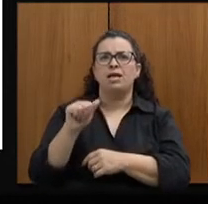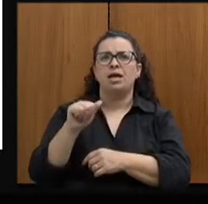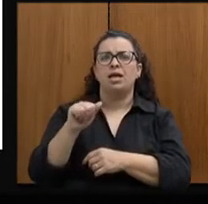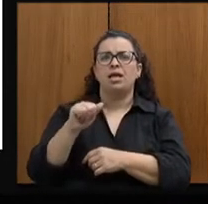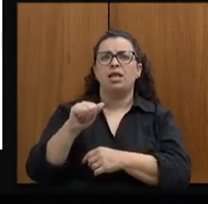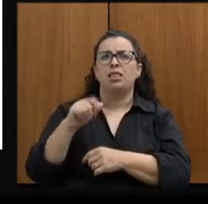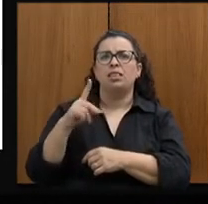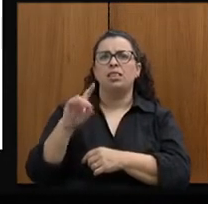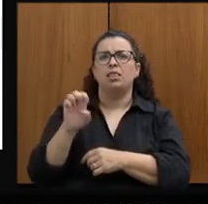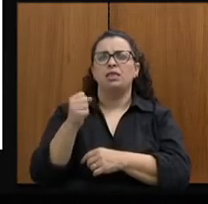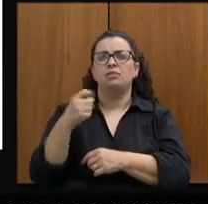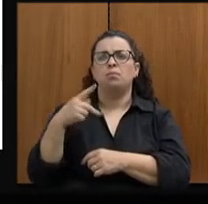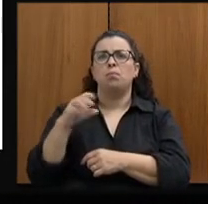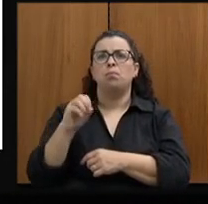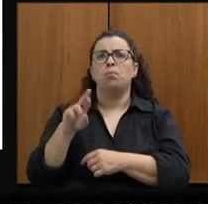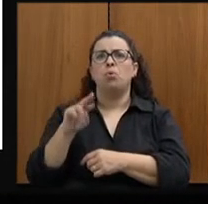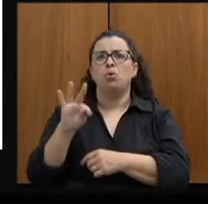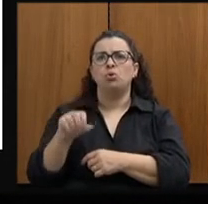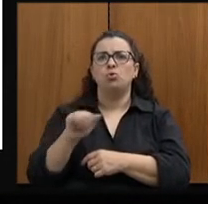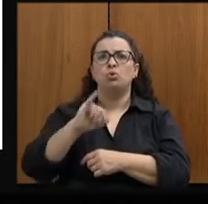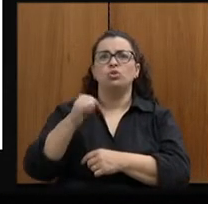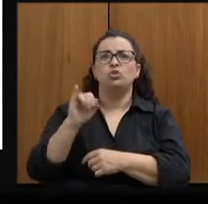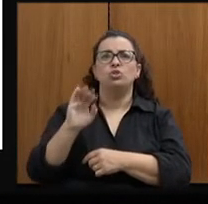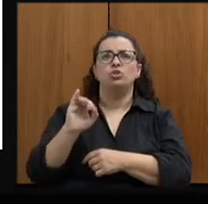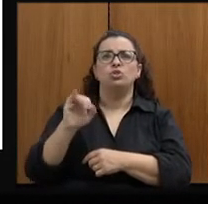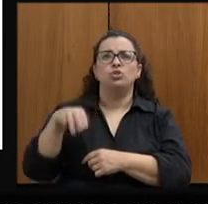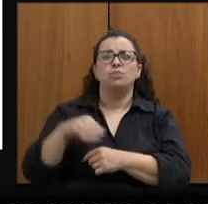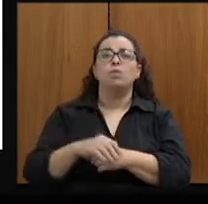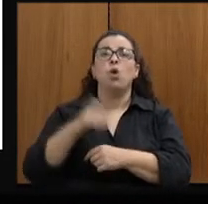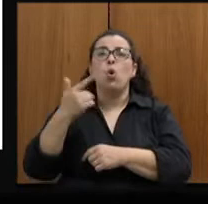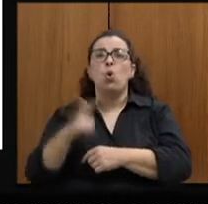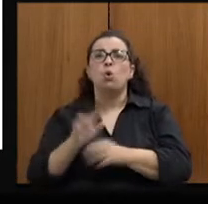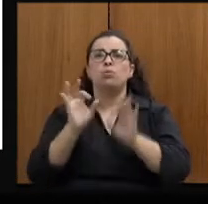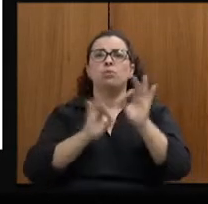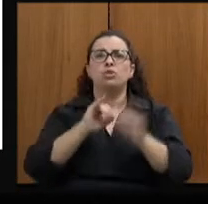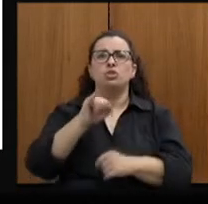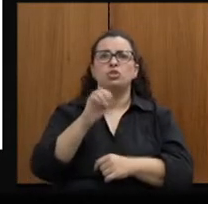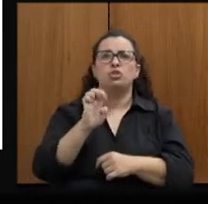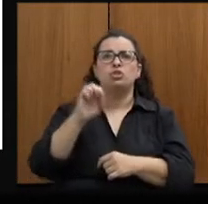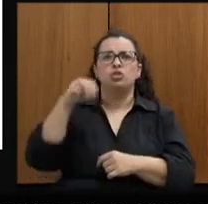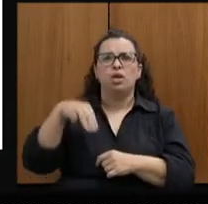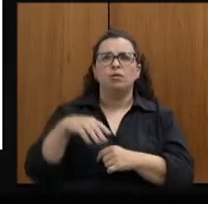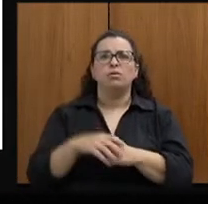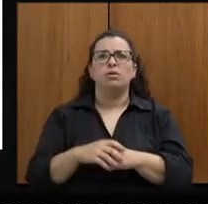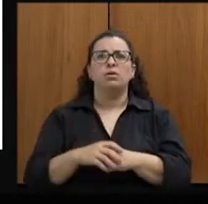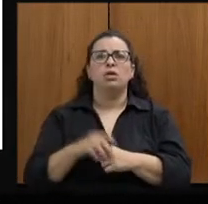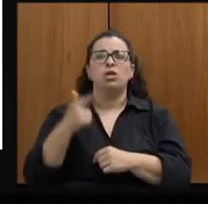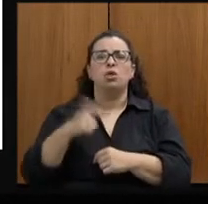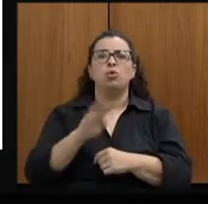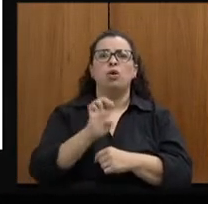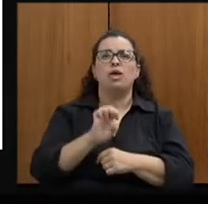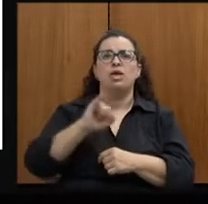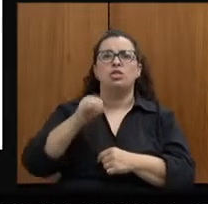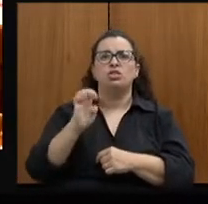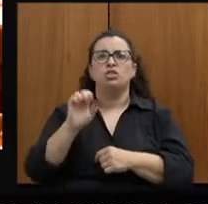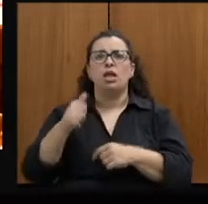774 municípios inscritos em 51 cidades. E o EGENG, paralelo ao GENG. Por favor.